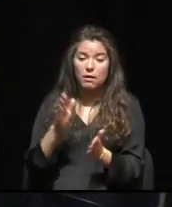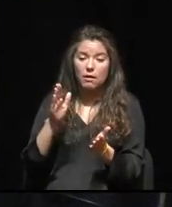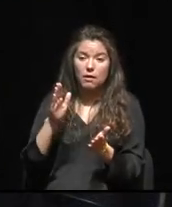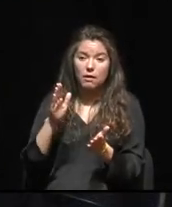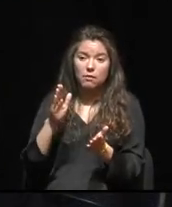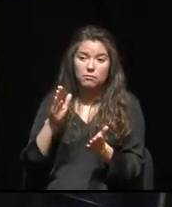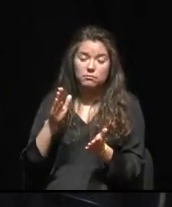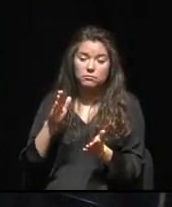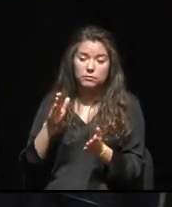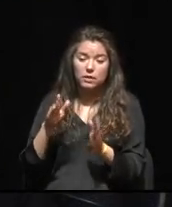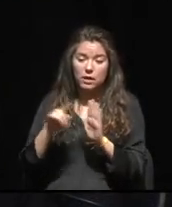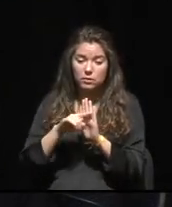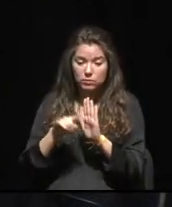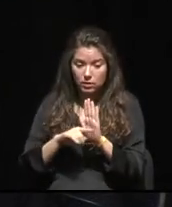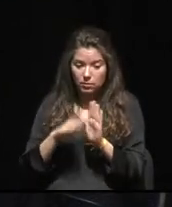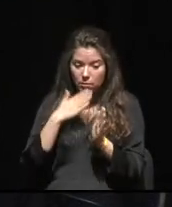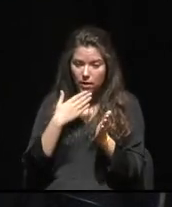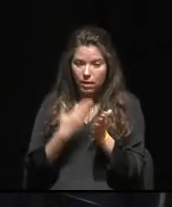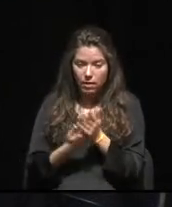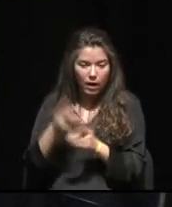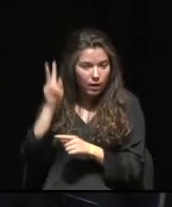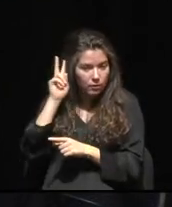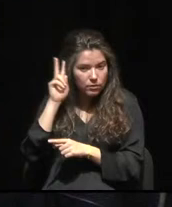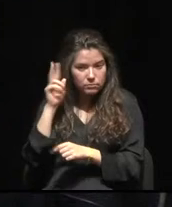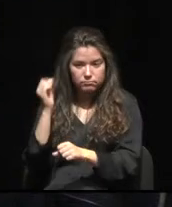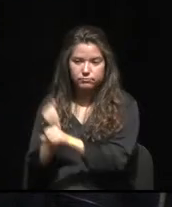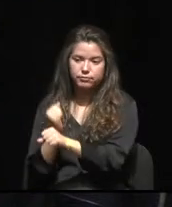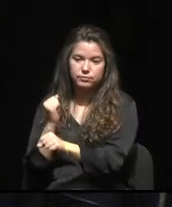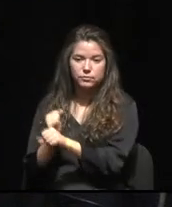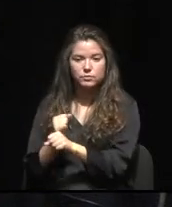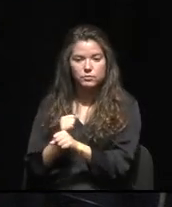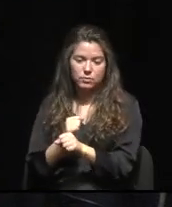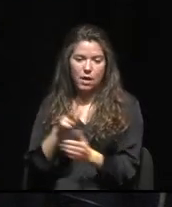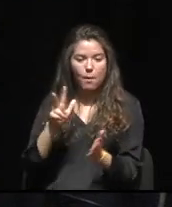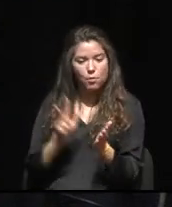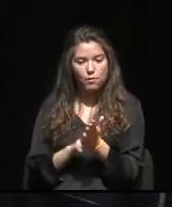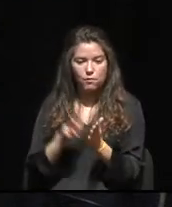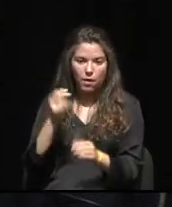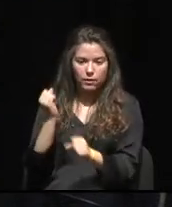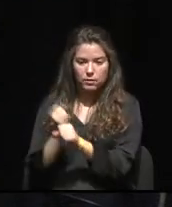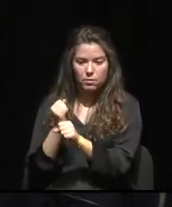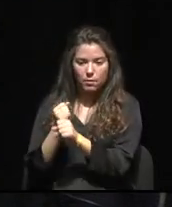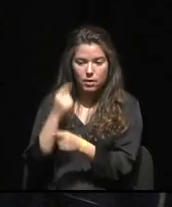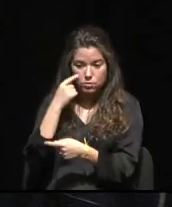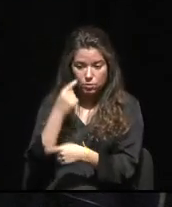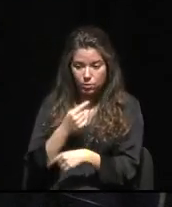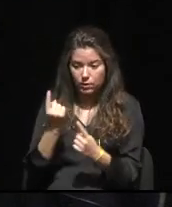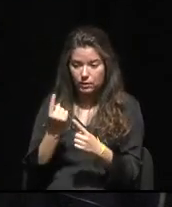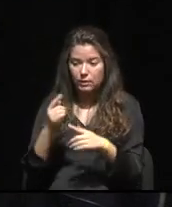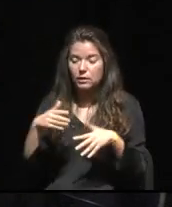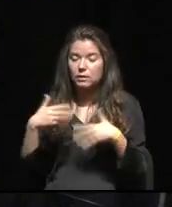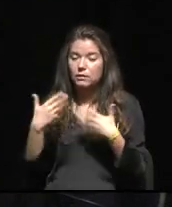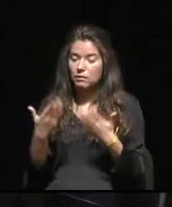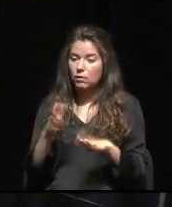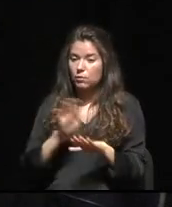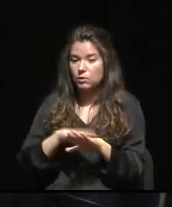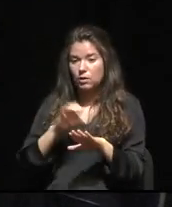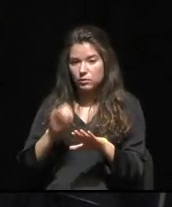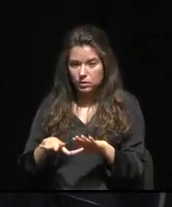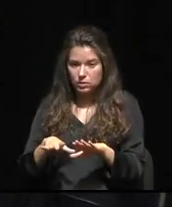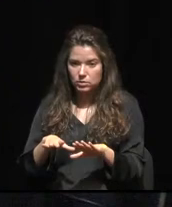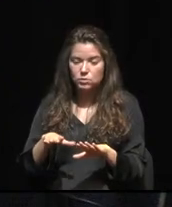medidas de valorização dos Trabalhadores em funções públicas e por isso se justifica